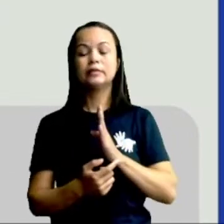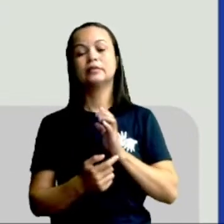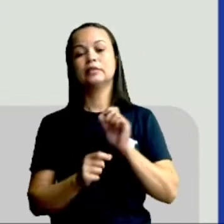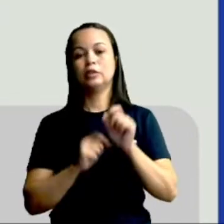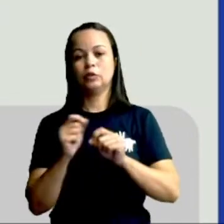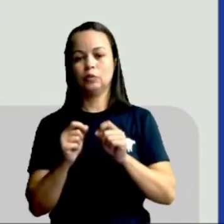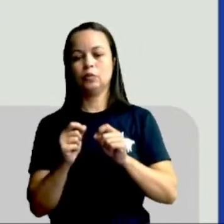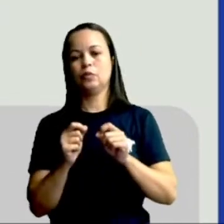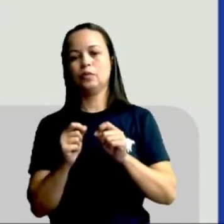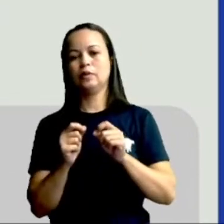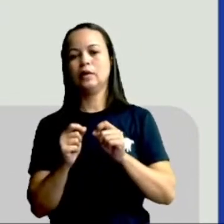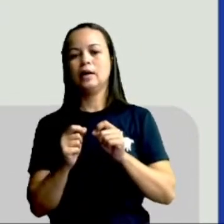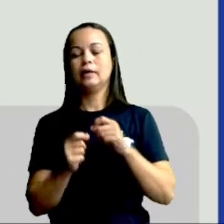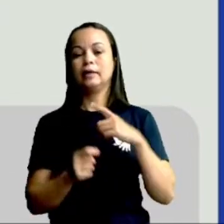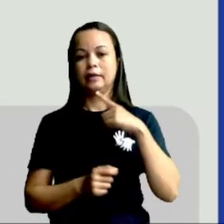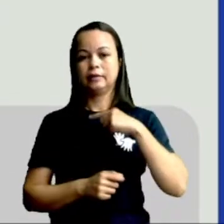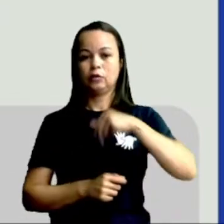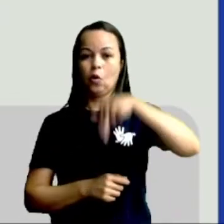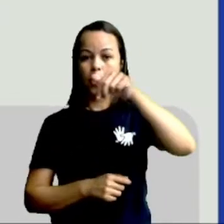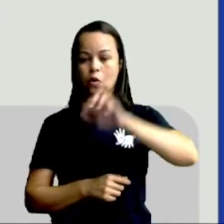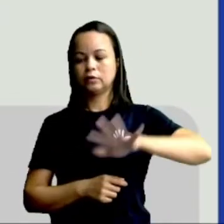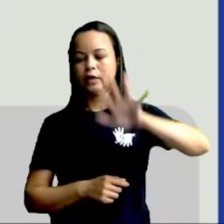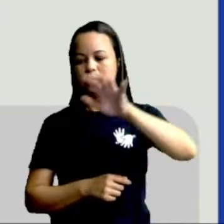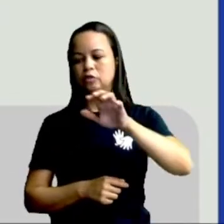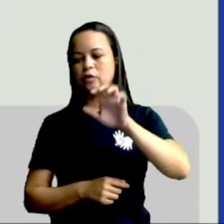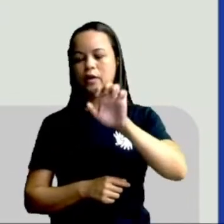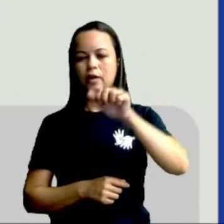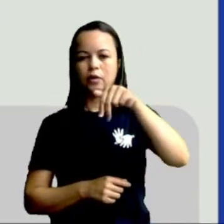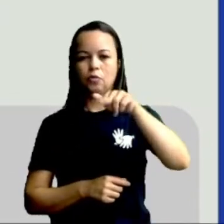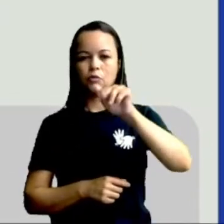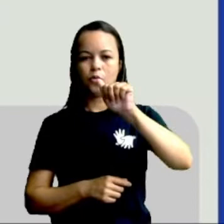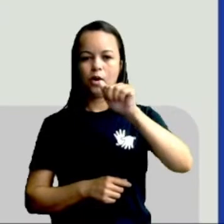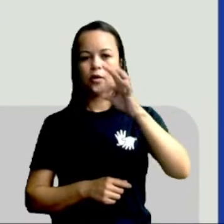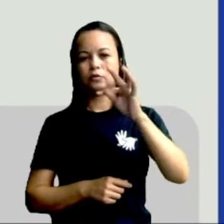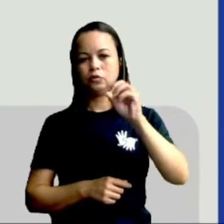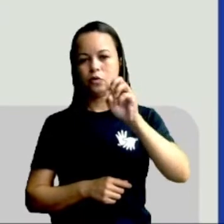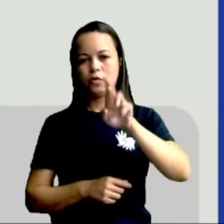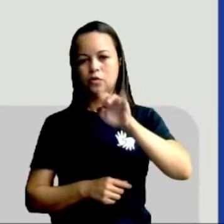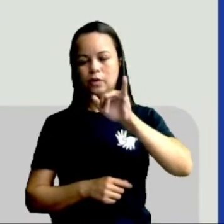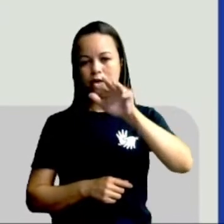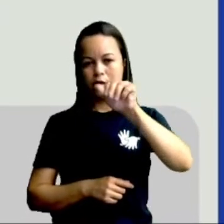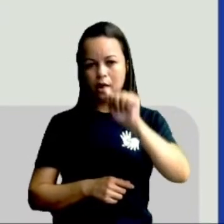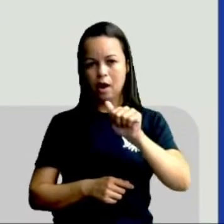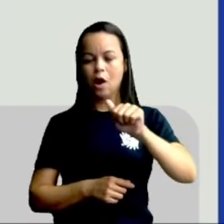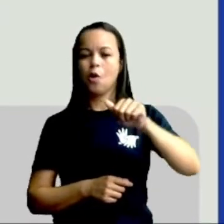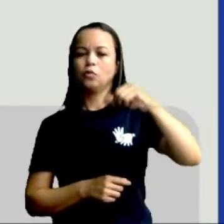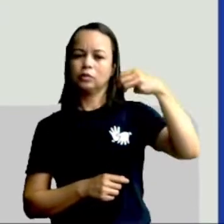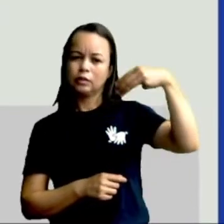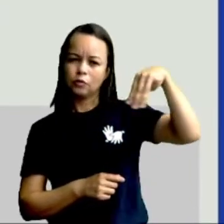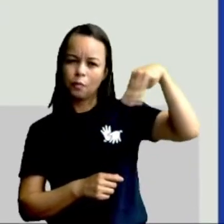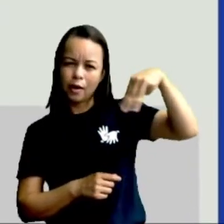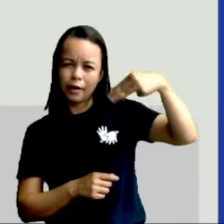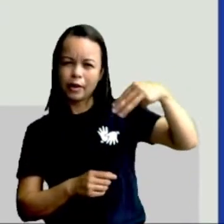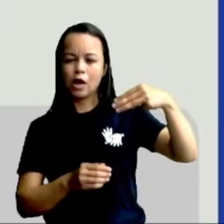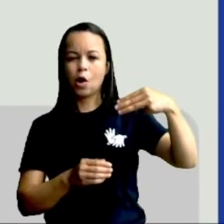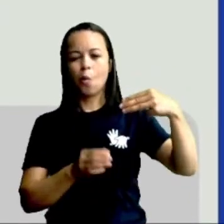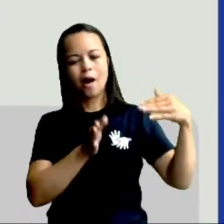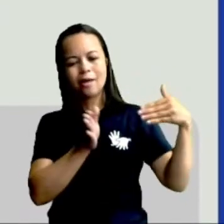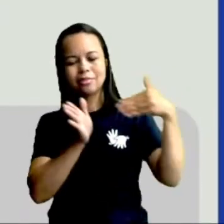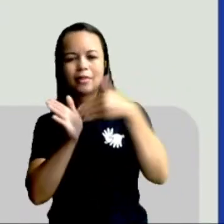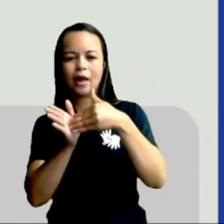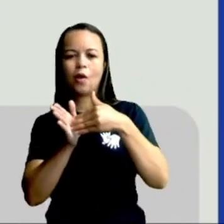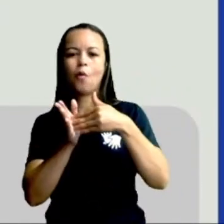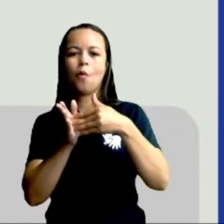O clima equatorial úmido, que é presente em pequena parte do estado do Maranhão, na divisa do Pará.